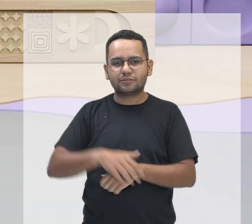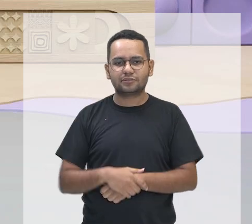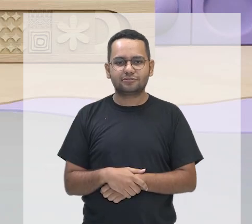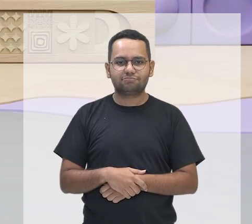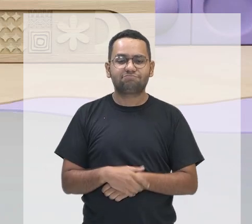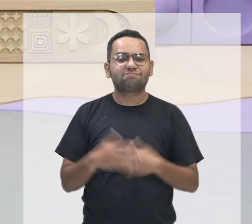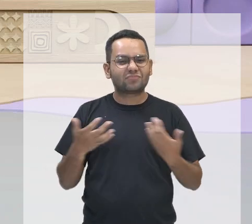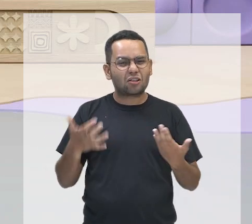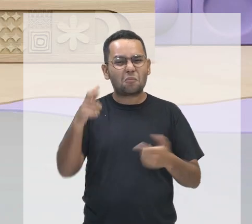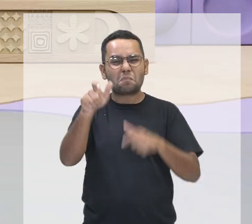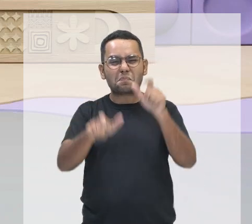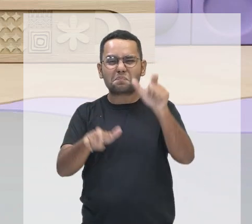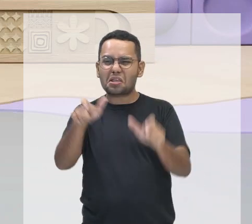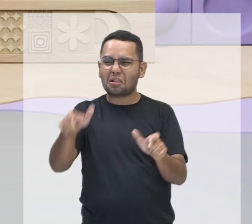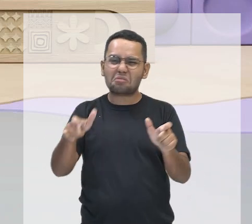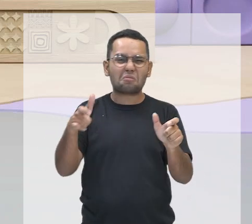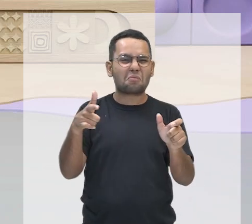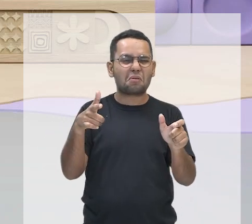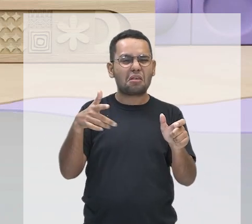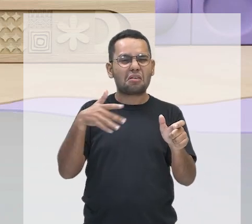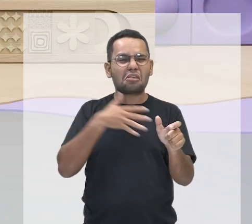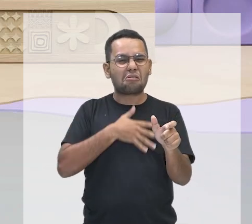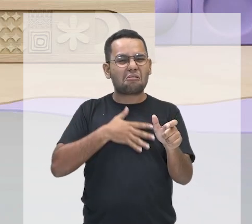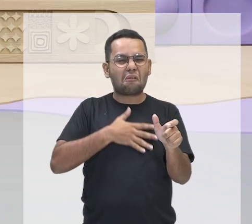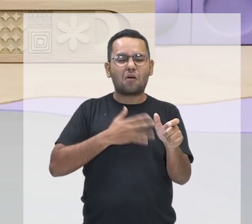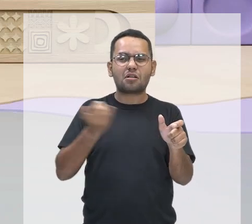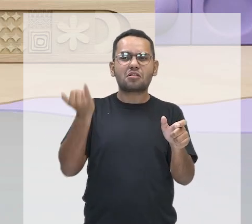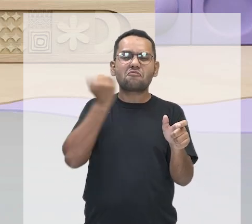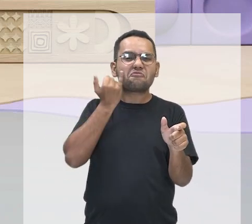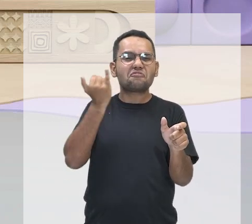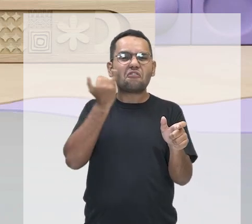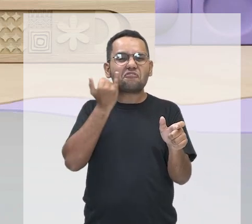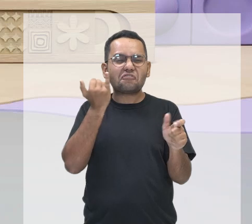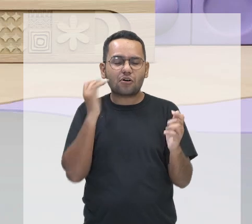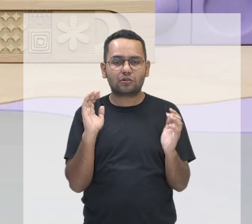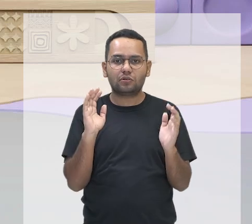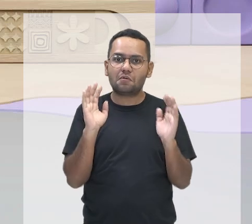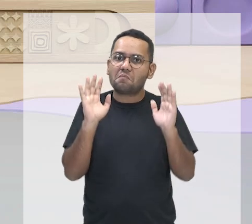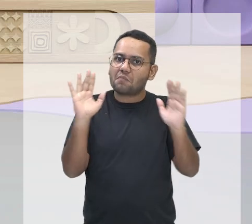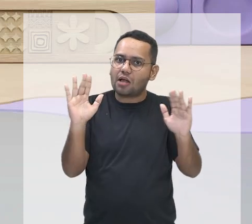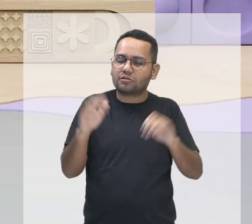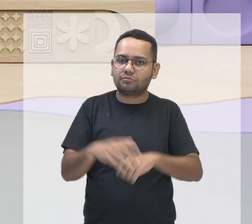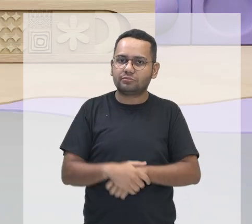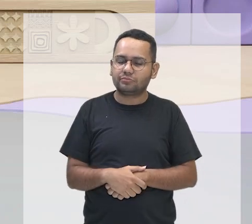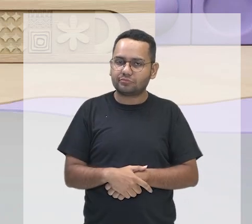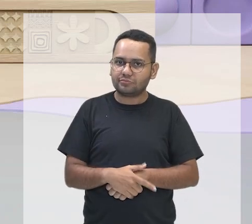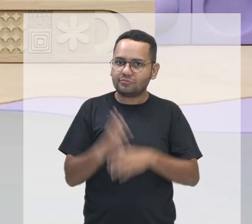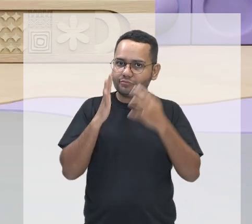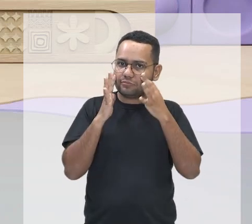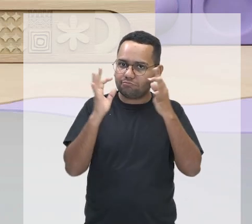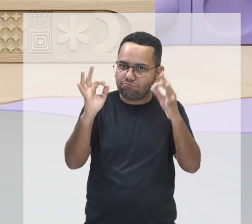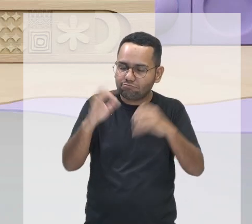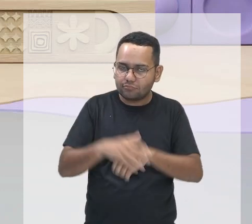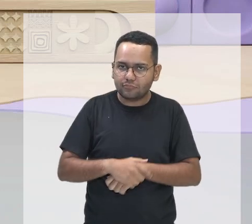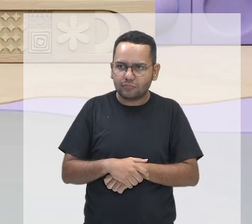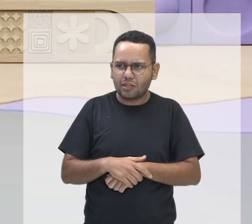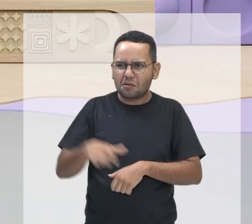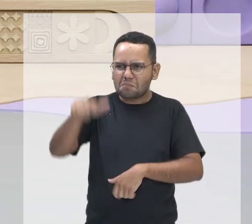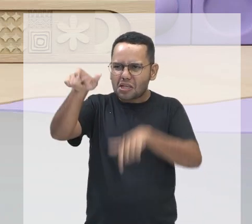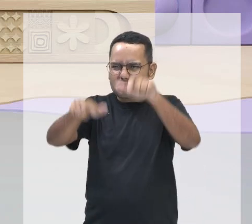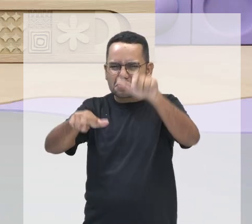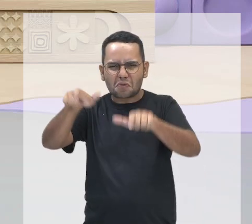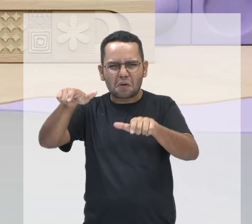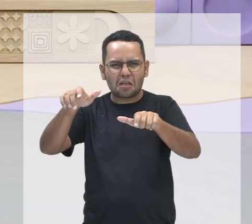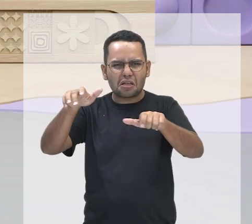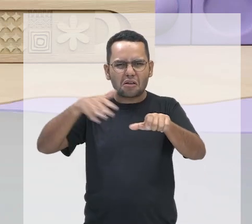daquela fofoquinha, né? Gente, tomar conta da vida alheia não é nada ético, né?